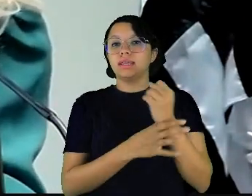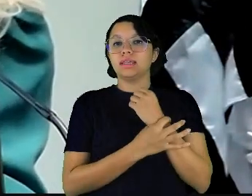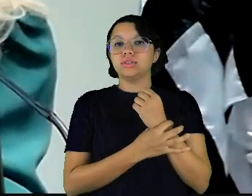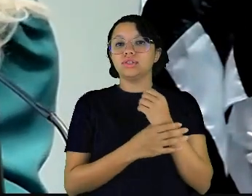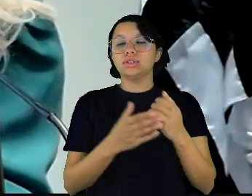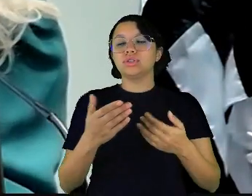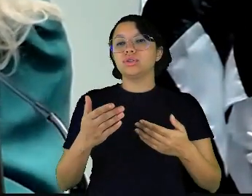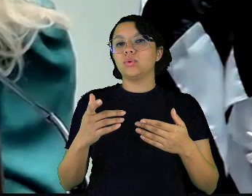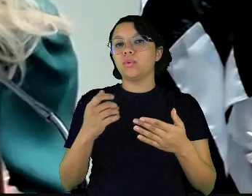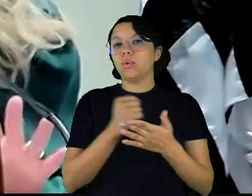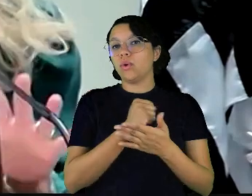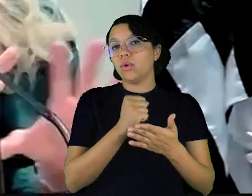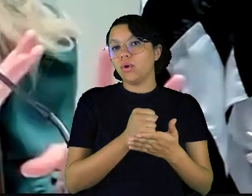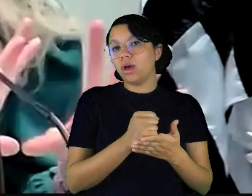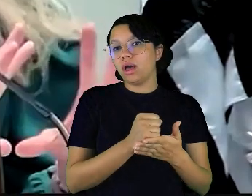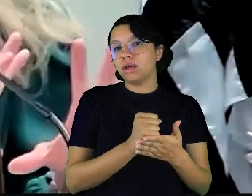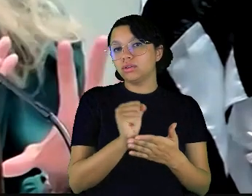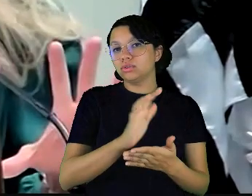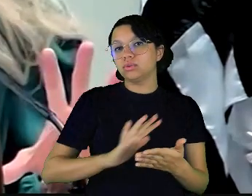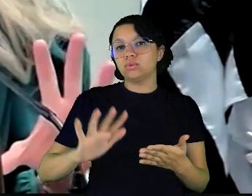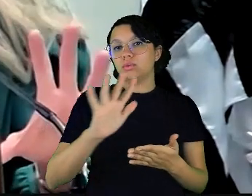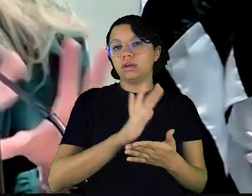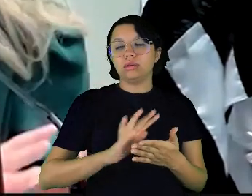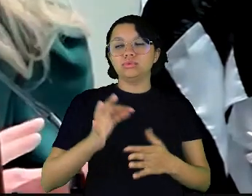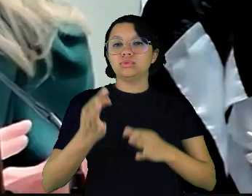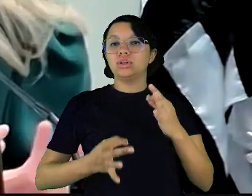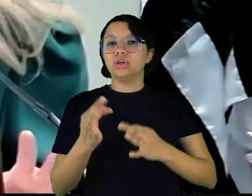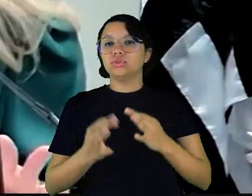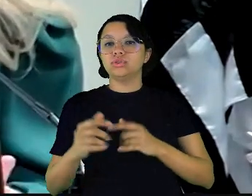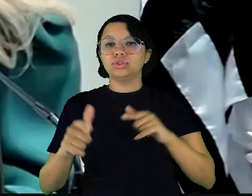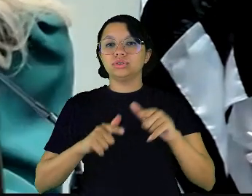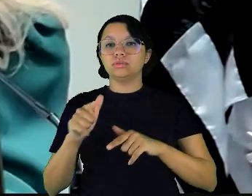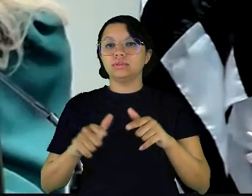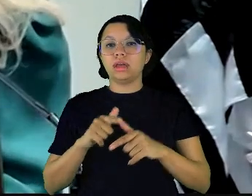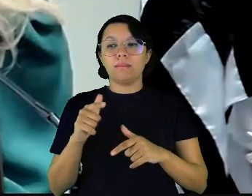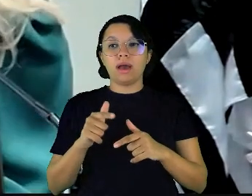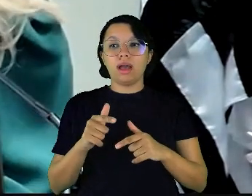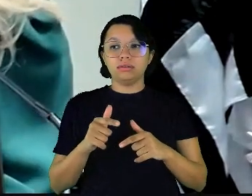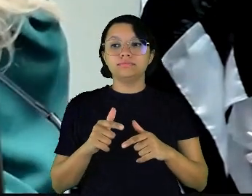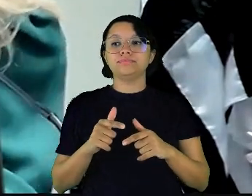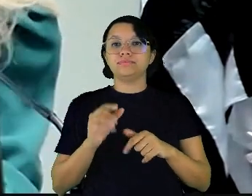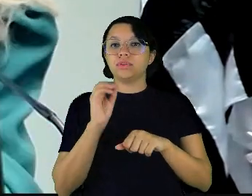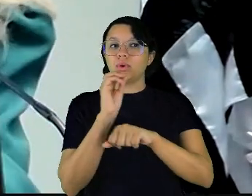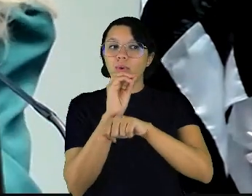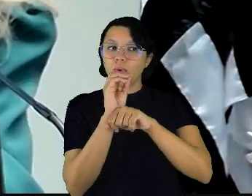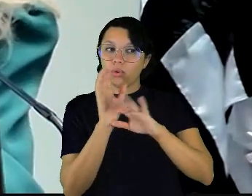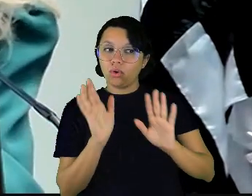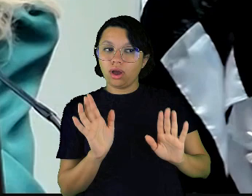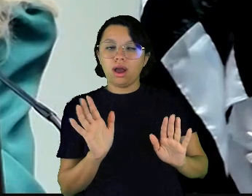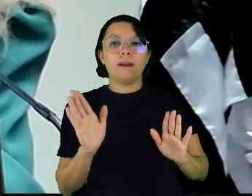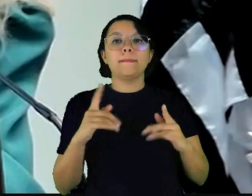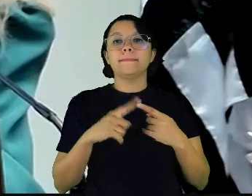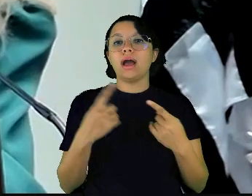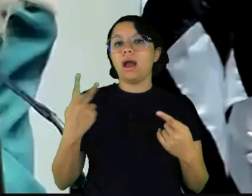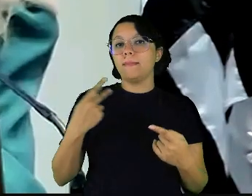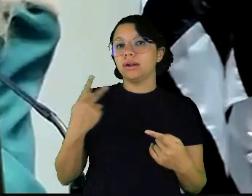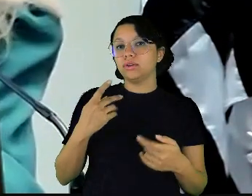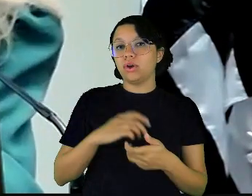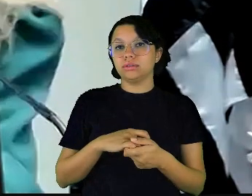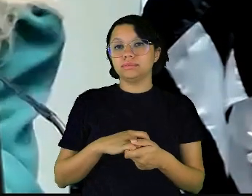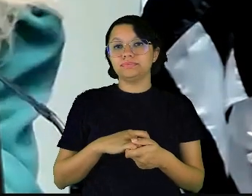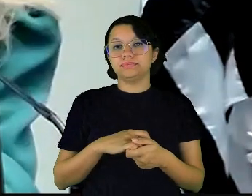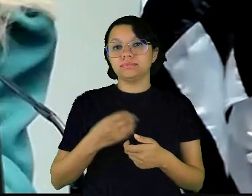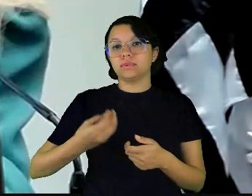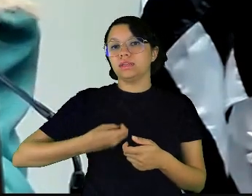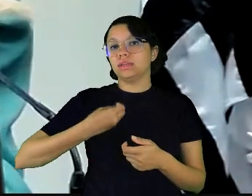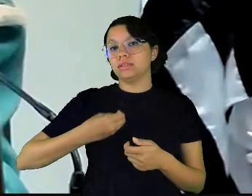contrato, no âmbito da Justiça do Trabalho, fica preservado. Porém, para nós,